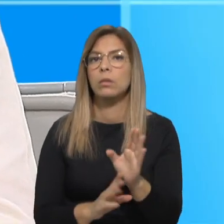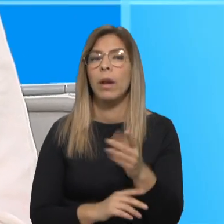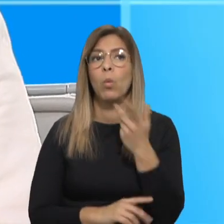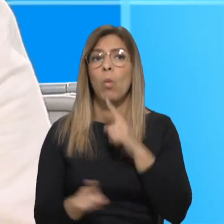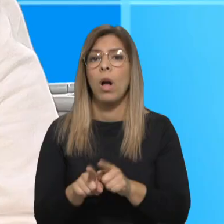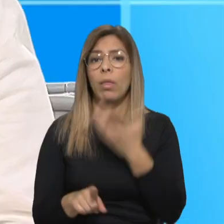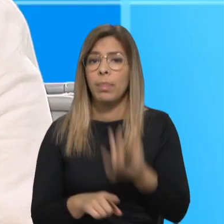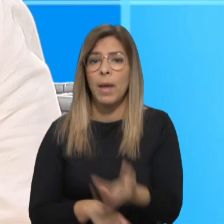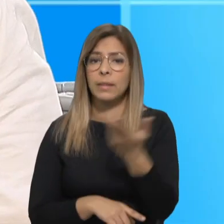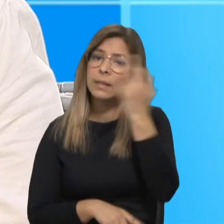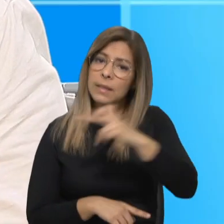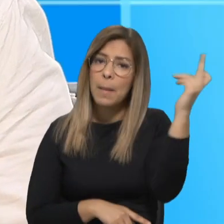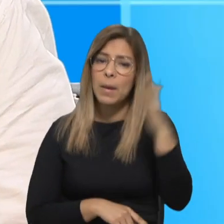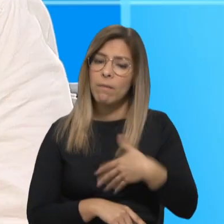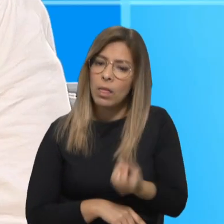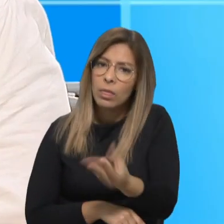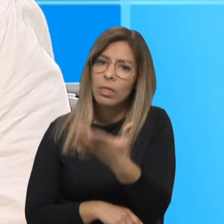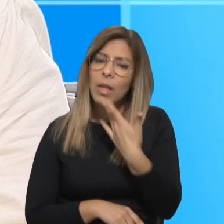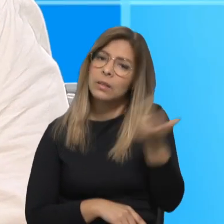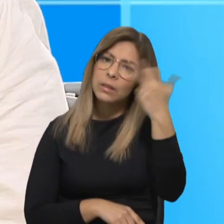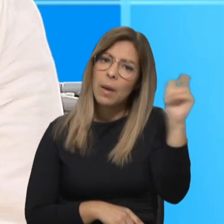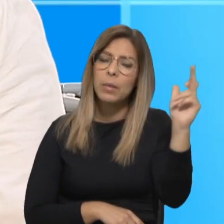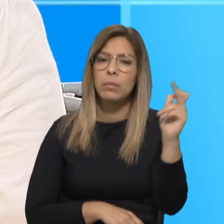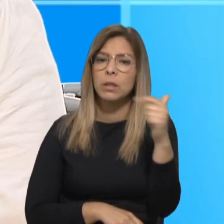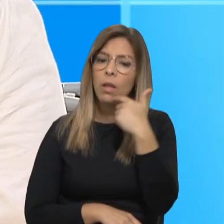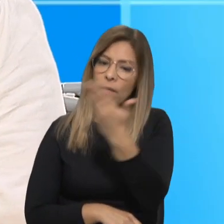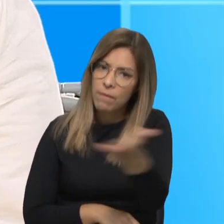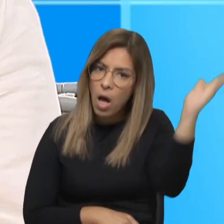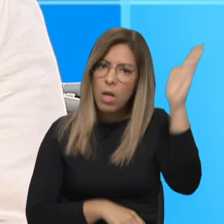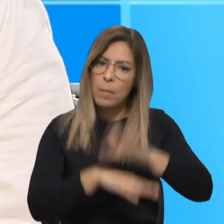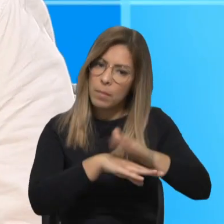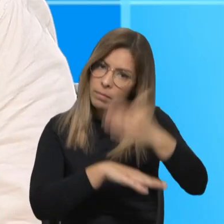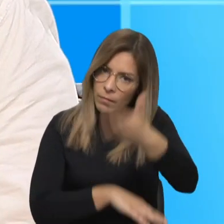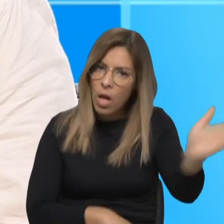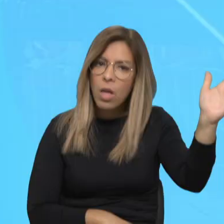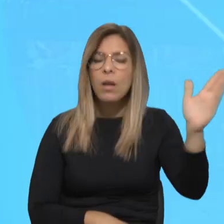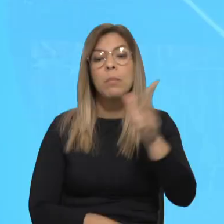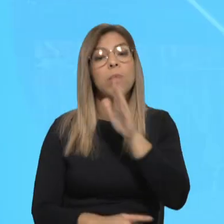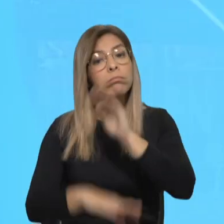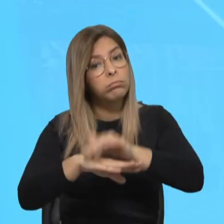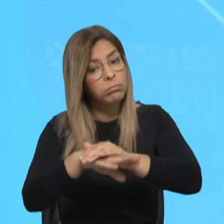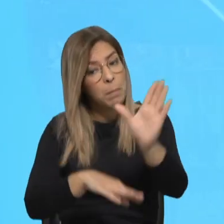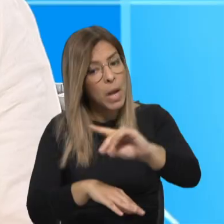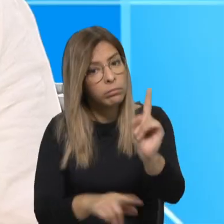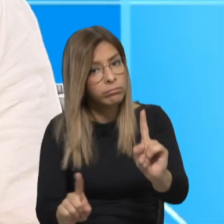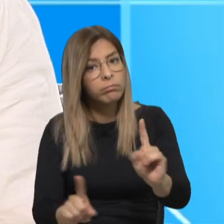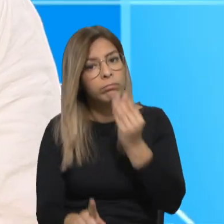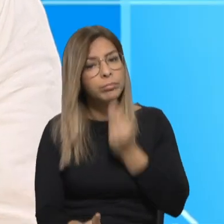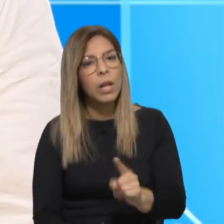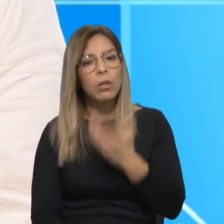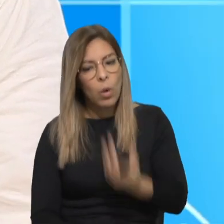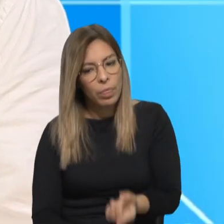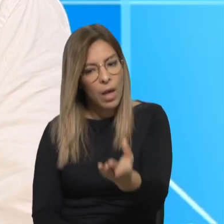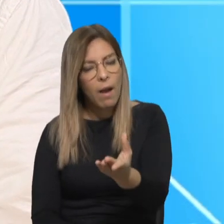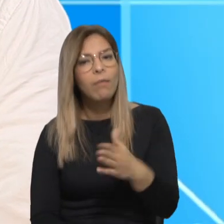pecados, Ele está constantemente a dizer-nos, vai, não voltes a pecar, ainda que pequemos. Há essa certeza do perdão. Exatamente. É